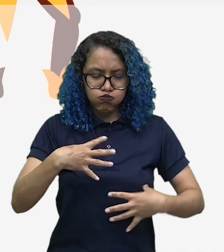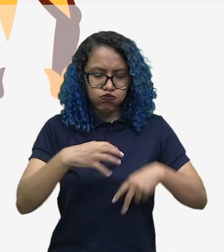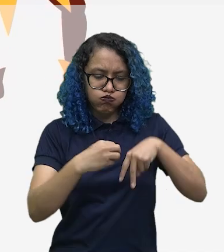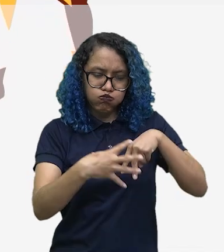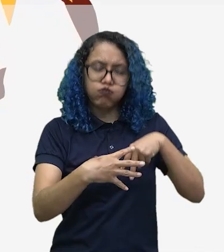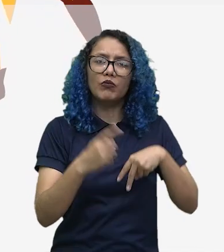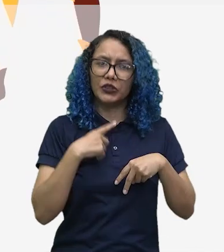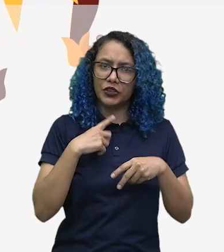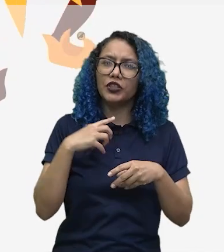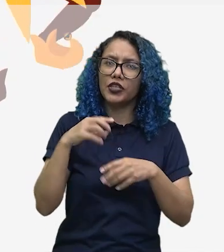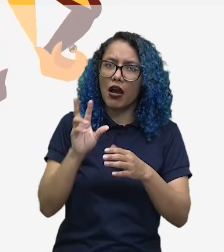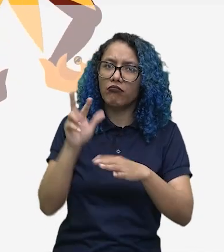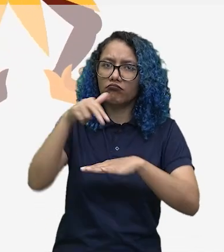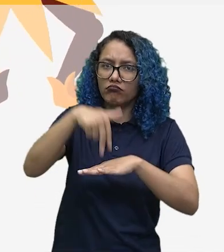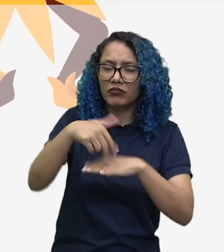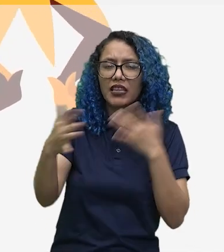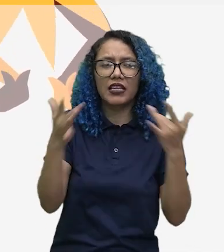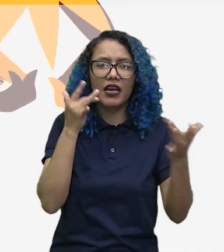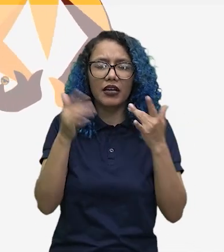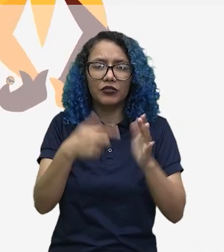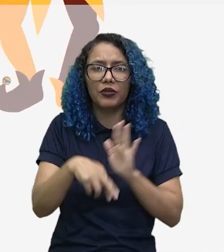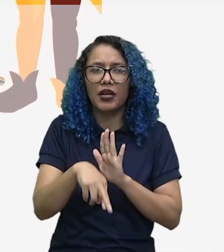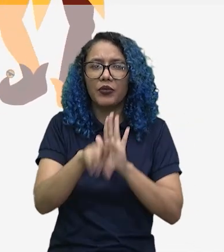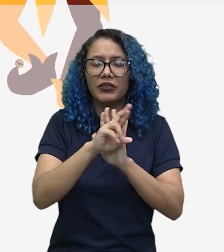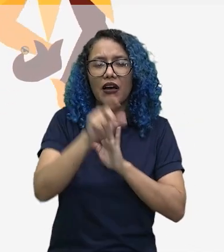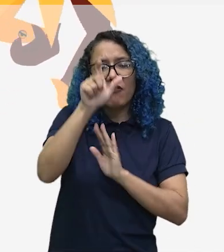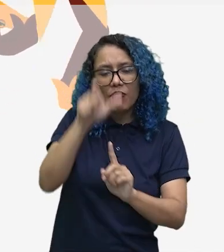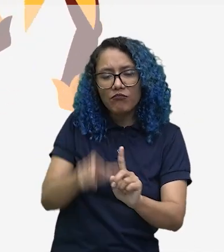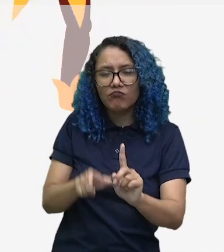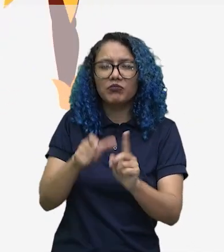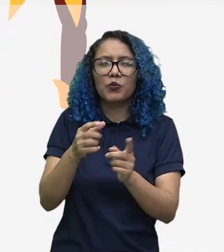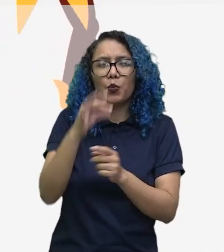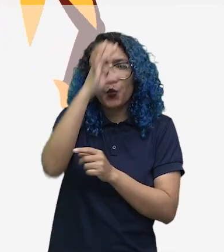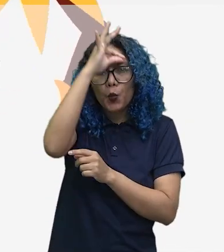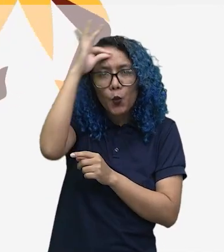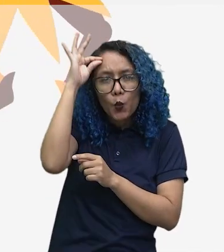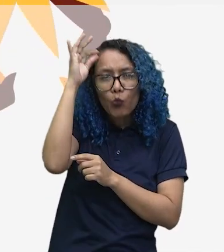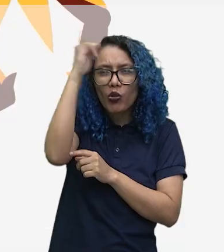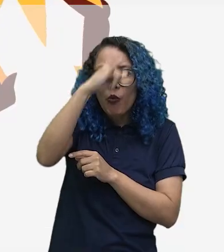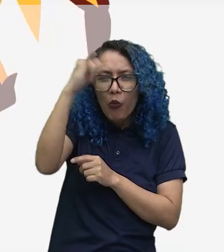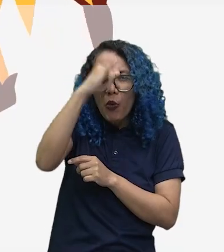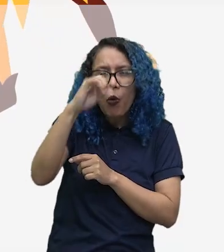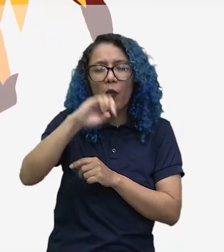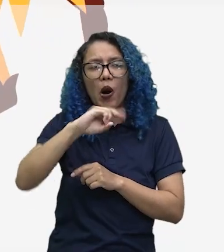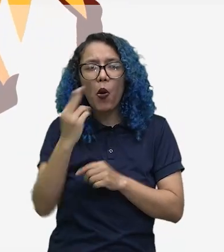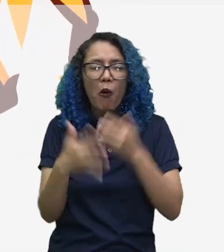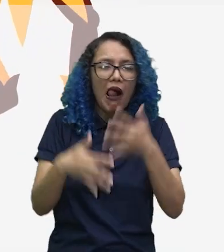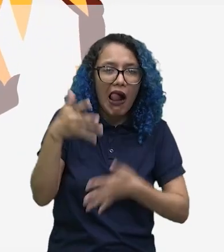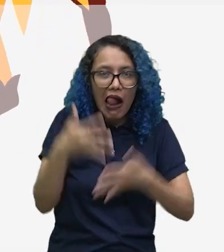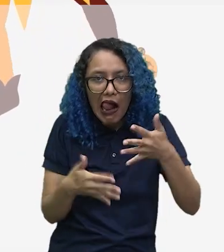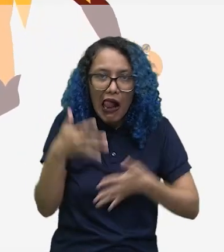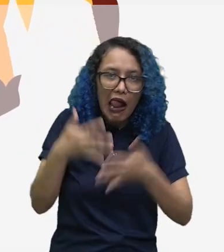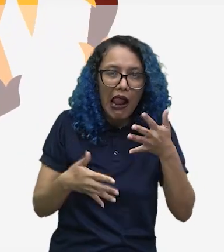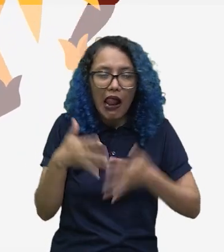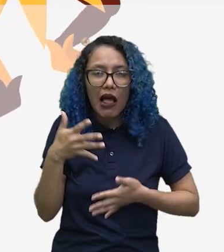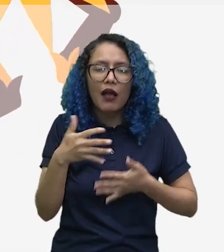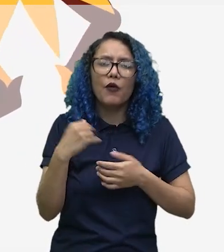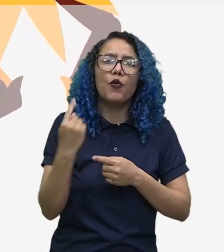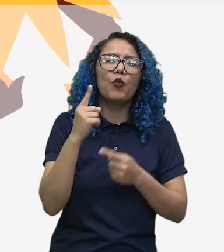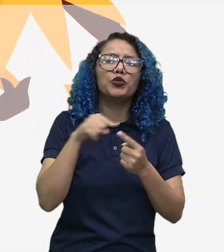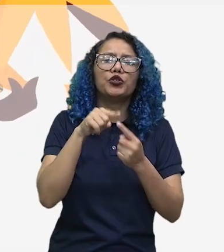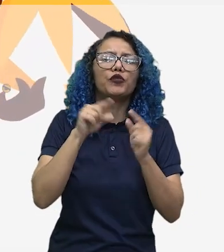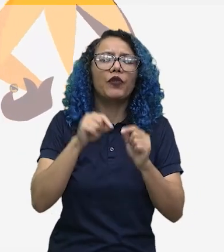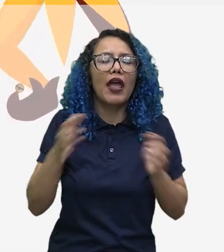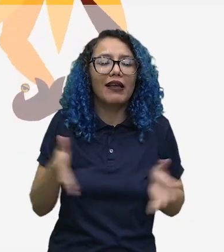em peças teatrais, geralmente representando figuras ingênuas, tolas ou atrapalhadas,